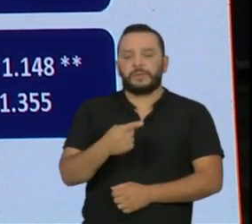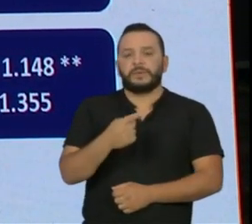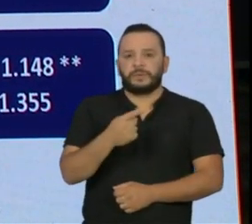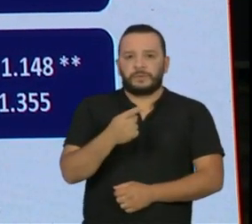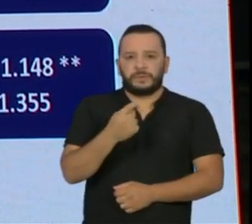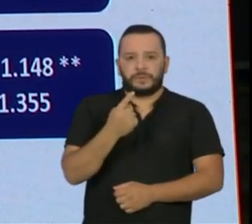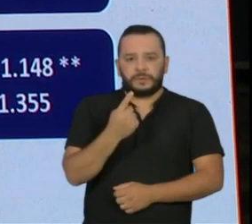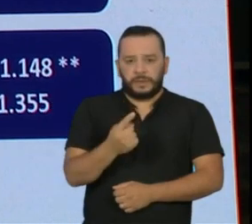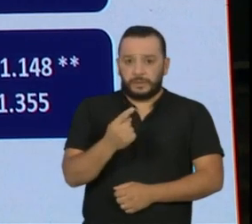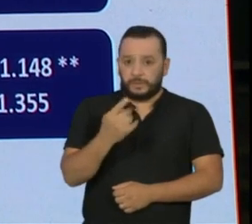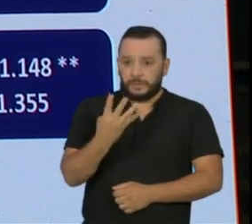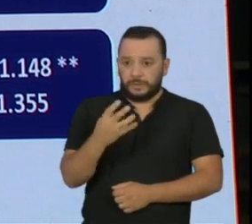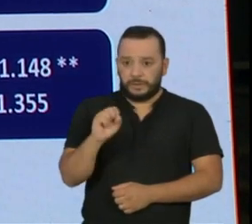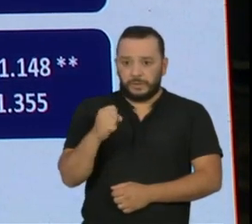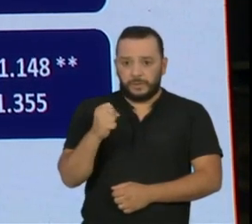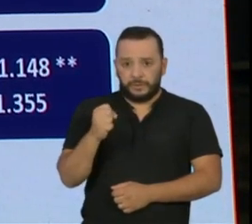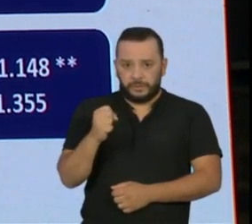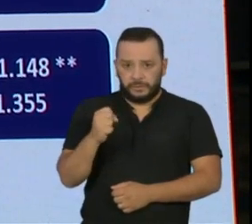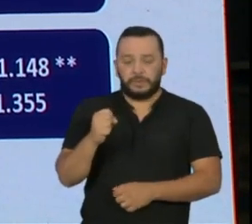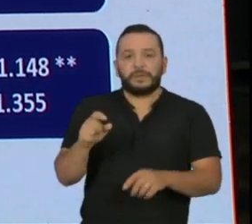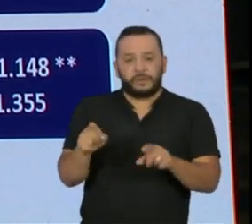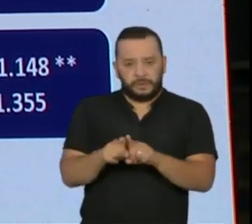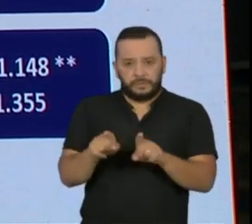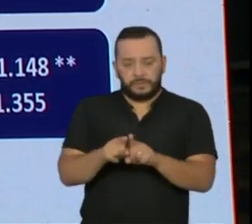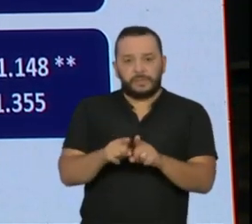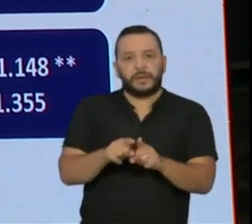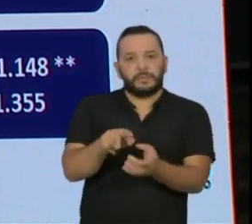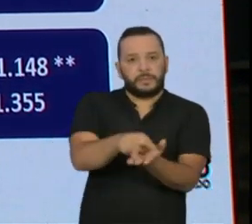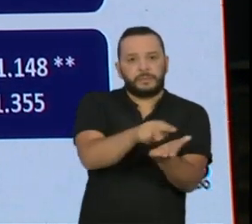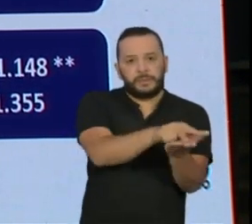1.148 pacientes e em enfermaria